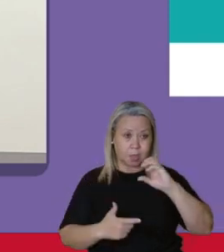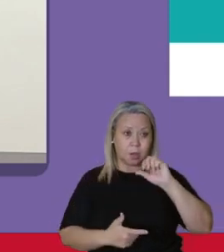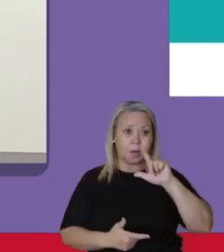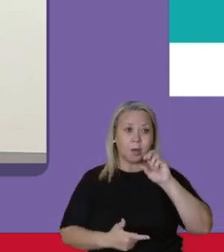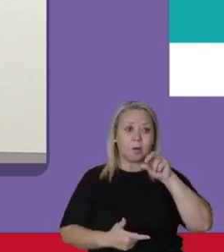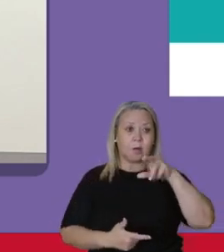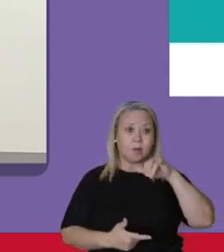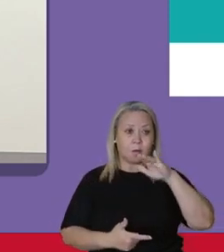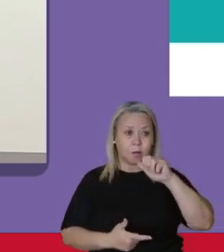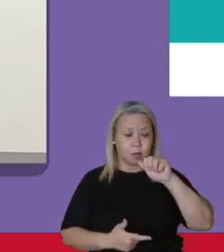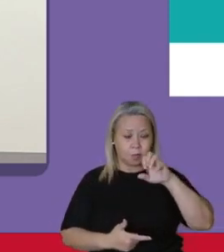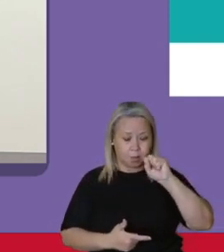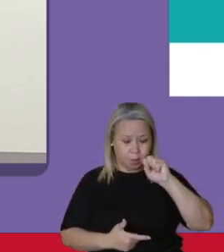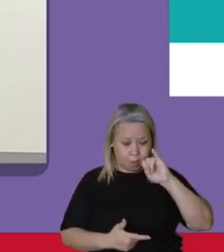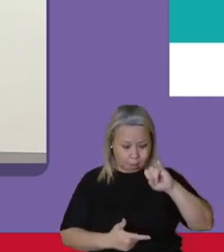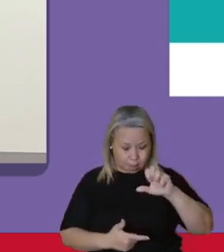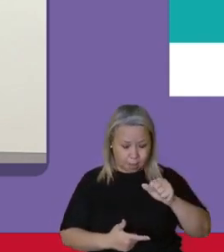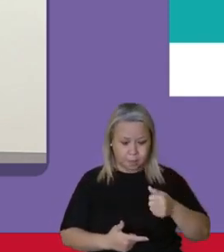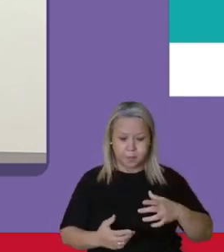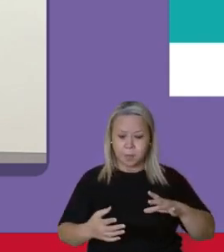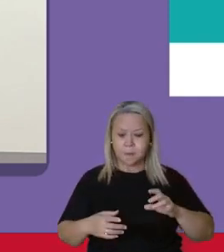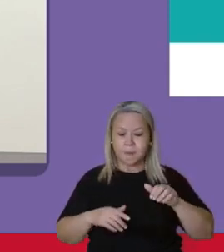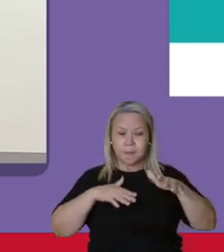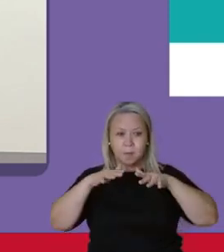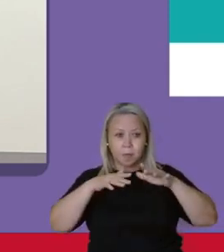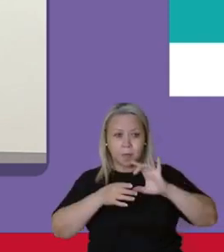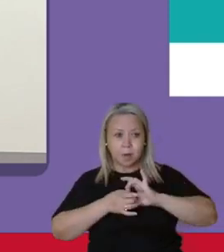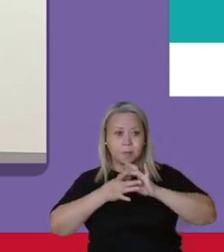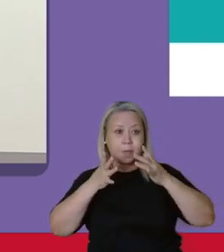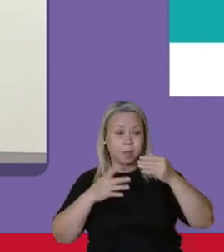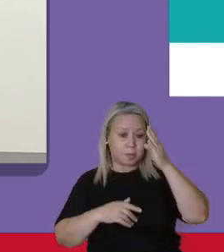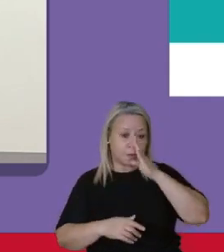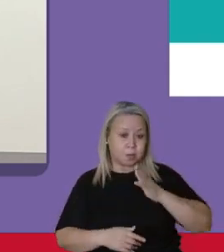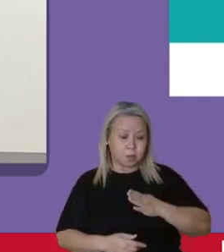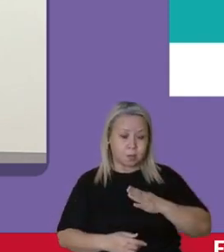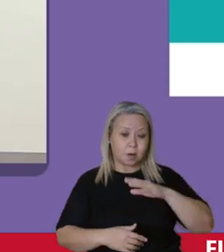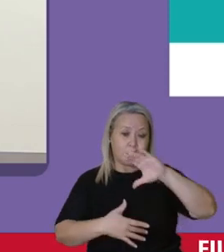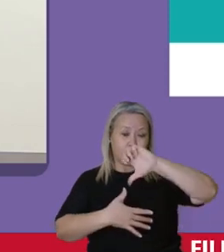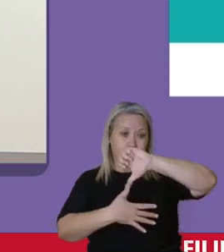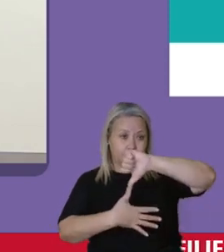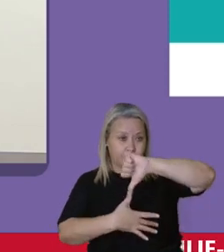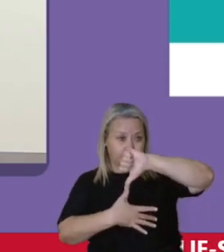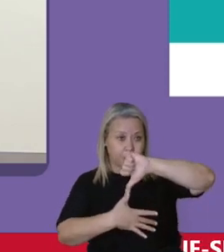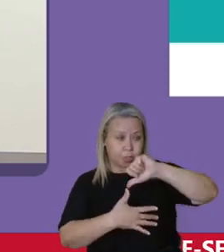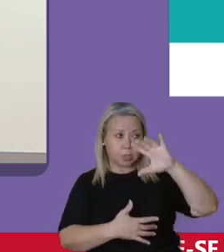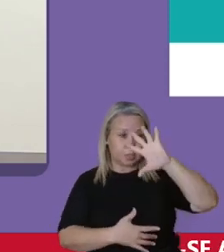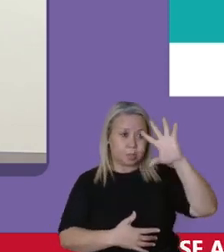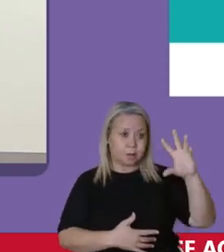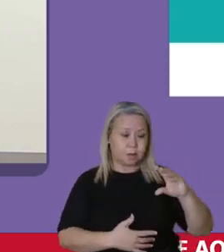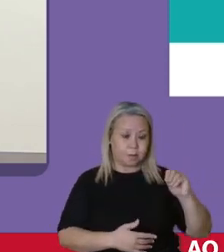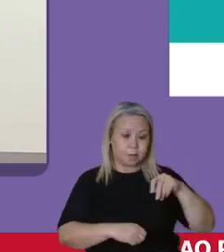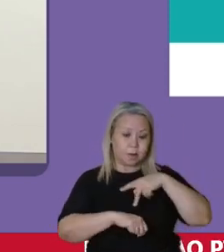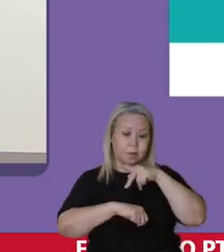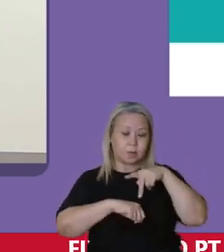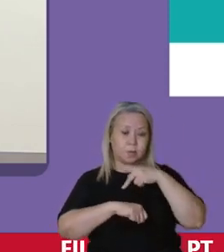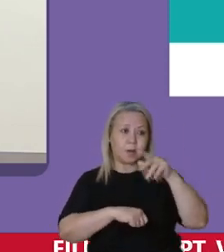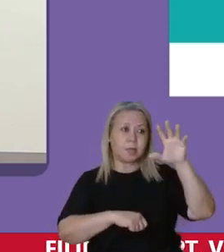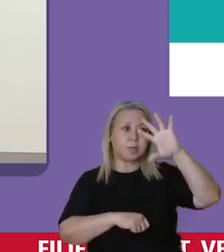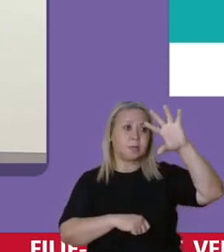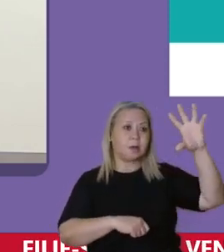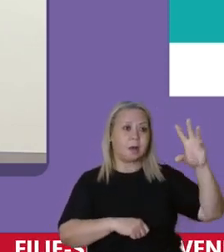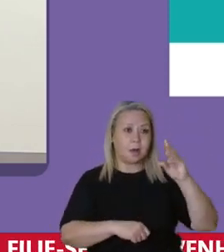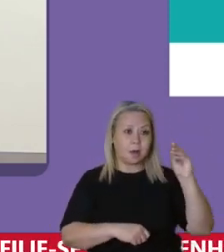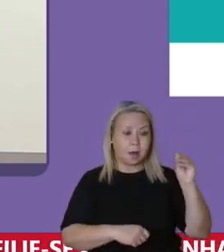dos movimentos de libertação nacional na América Latina, na África, em alguns países da Ásia,